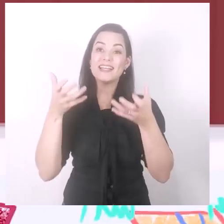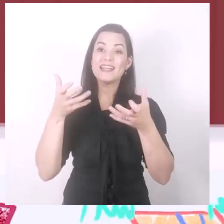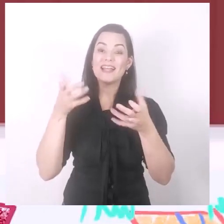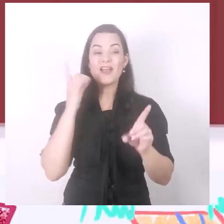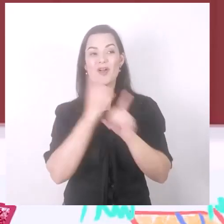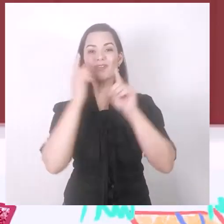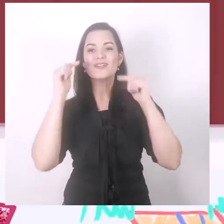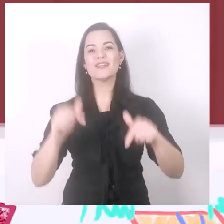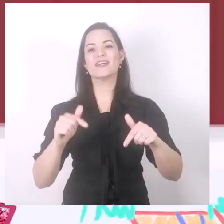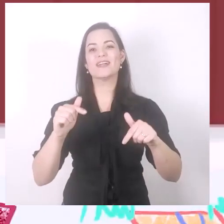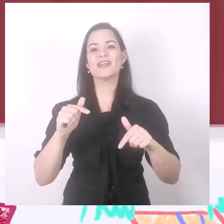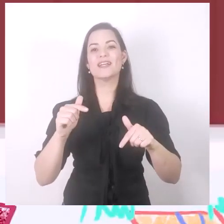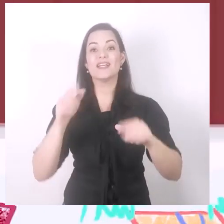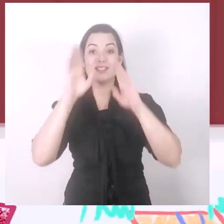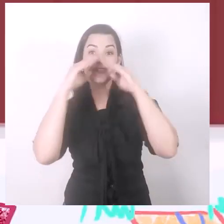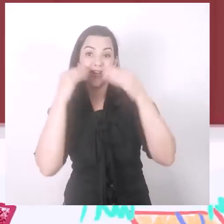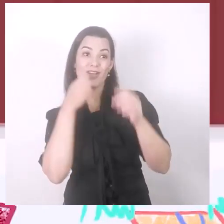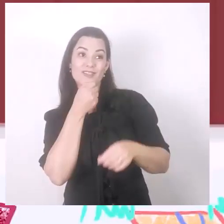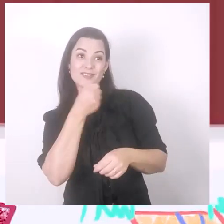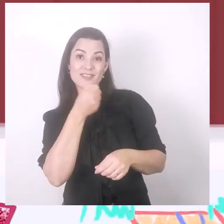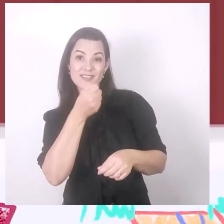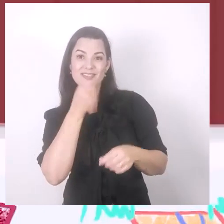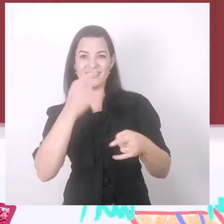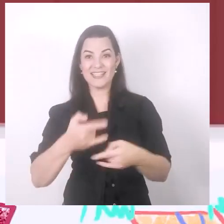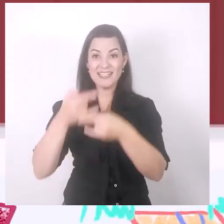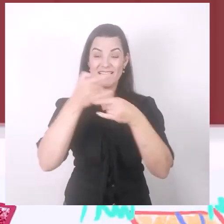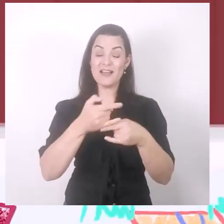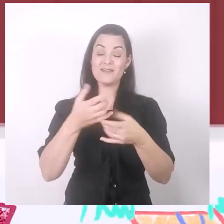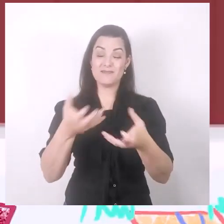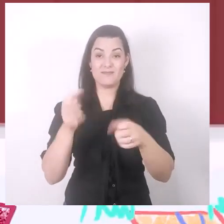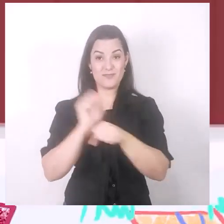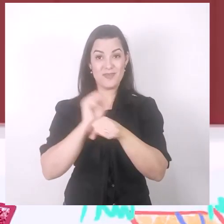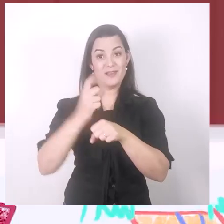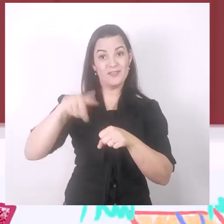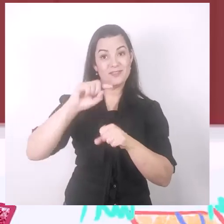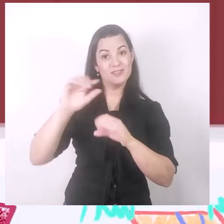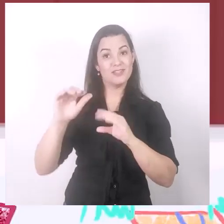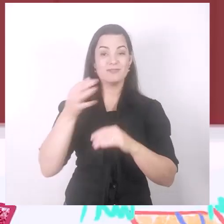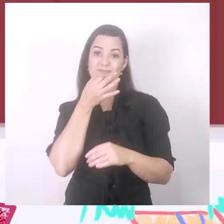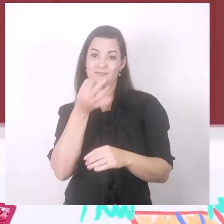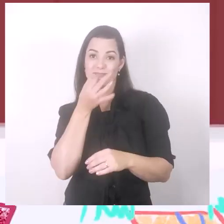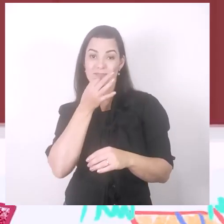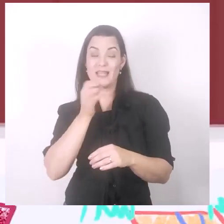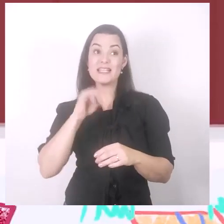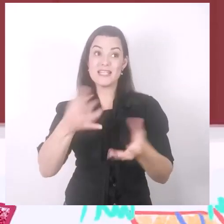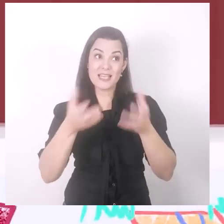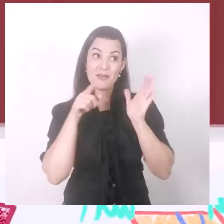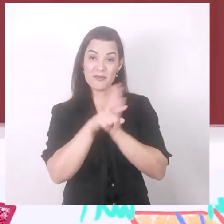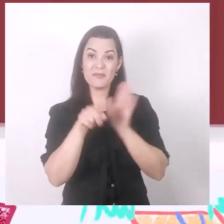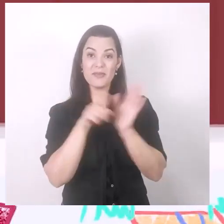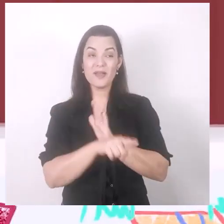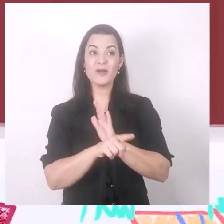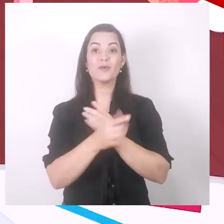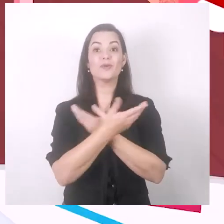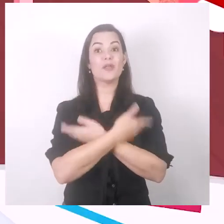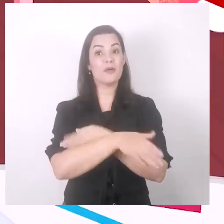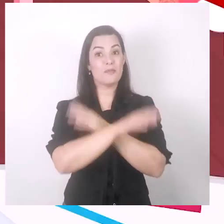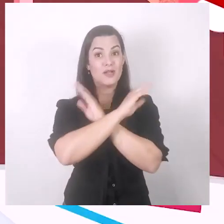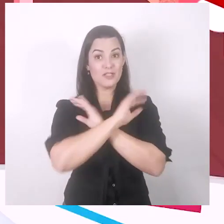live. Esperamos as suas sugestões. E se quiserem mandar perguntas, depois de Branca de Neve teremos